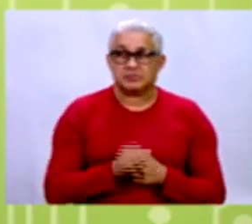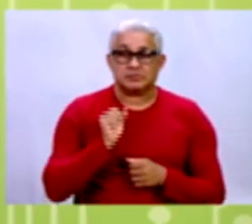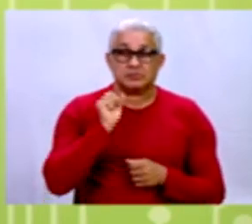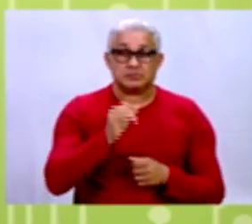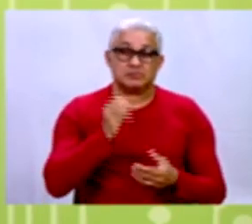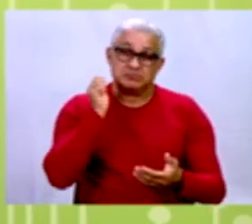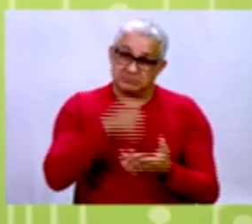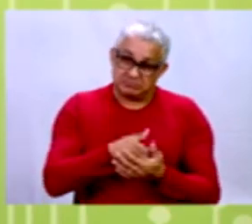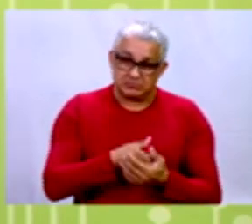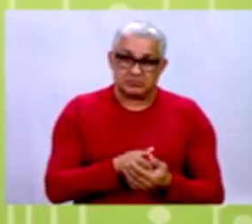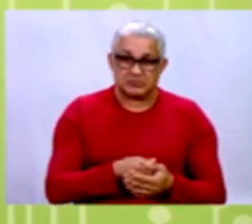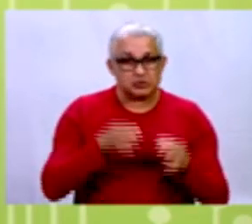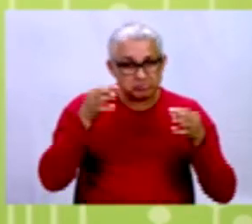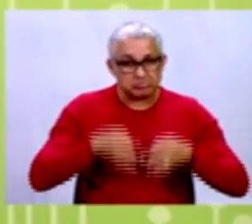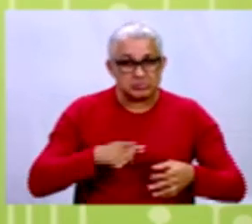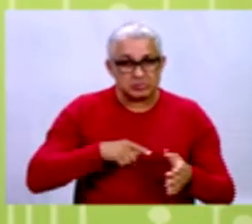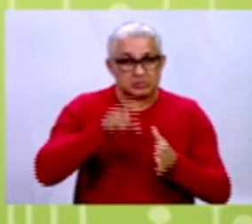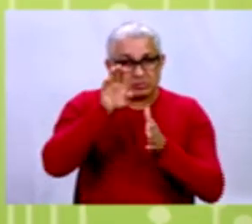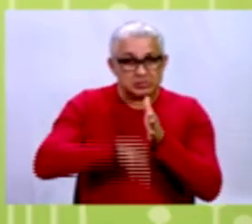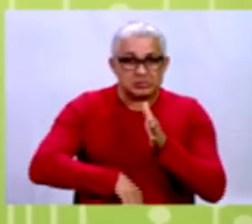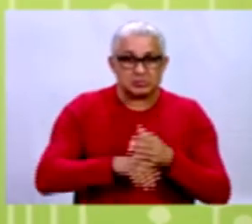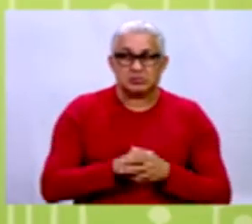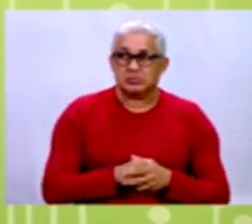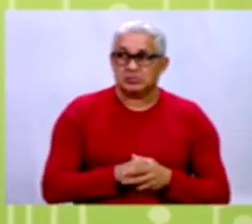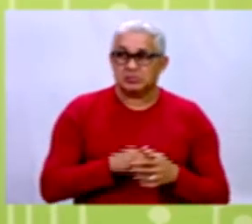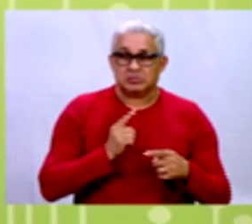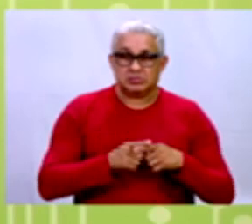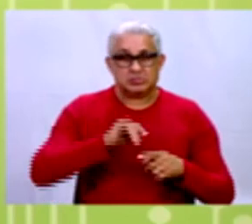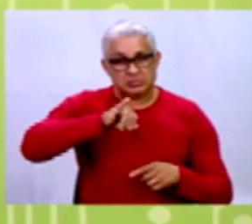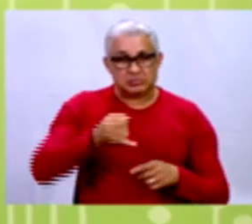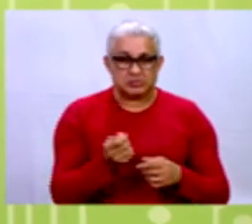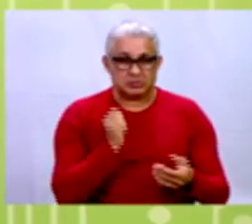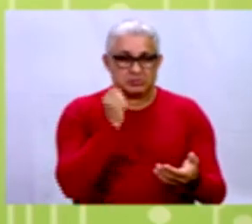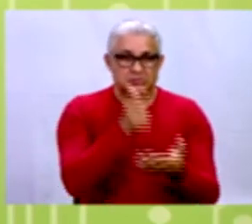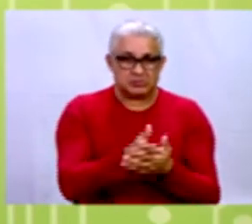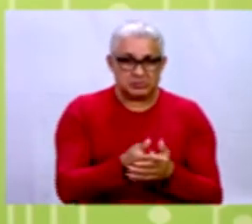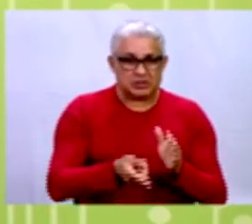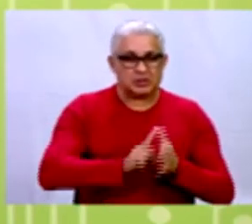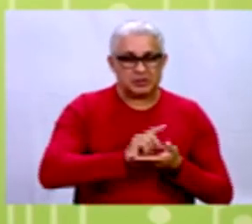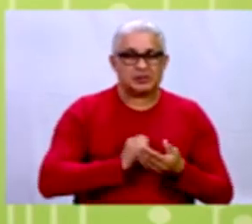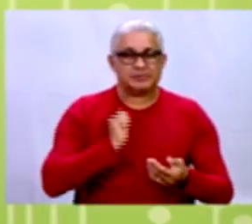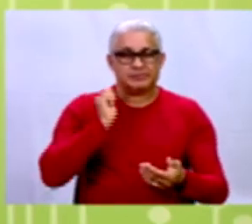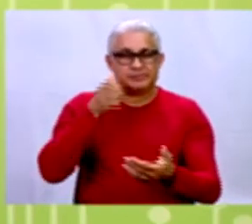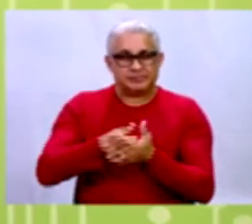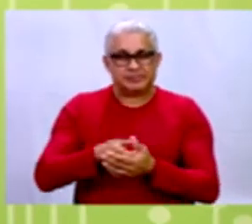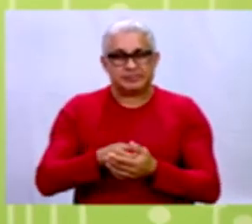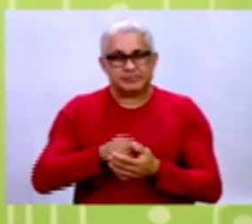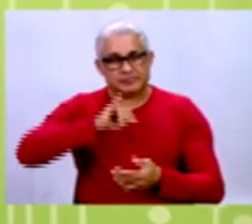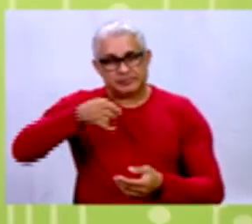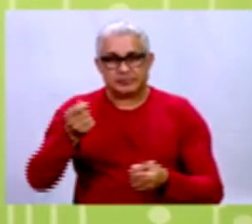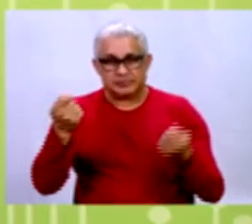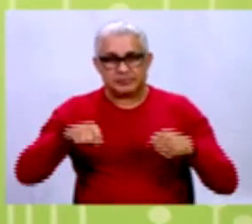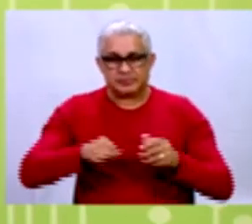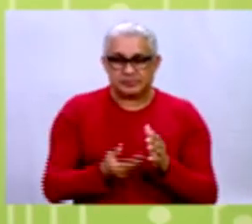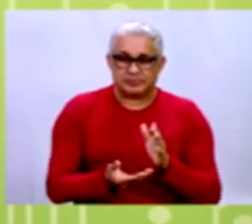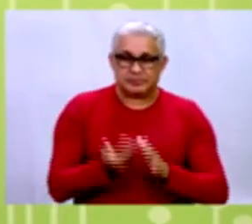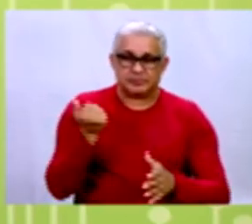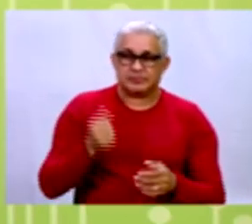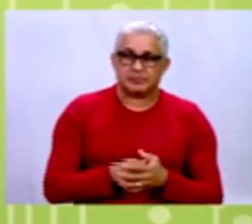vista, o certo é você ter o desconto, né? Porque você não vai pagar com juros uma coisa que você está pagando à vista, né? Então, se a gente quiser